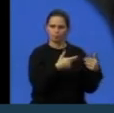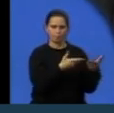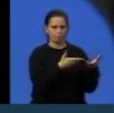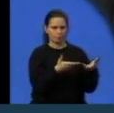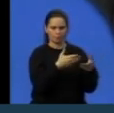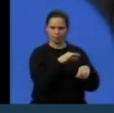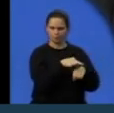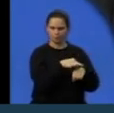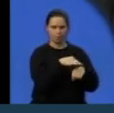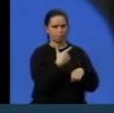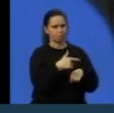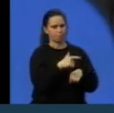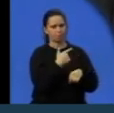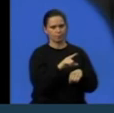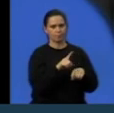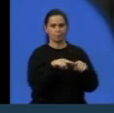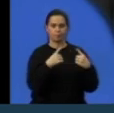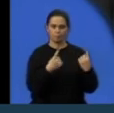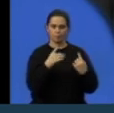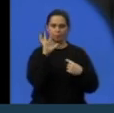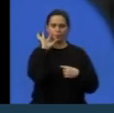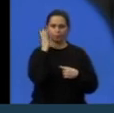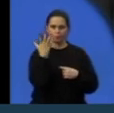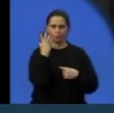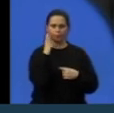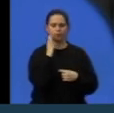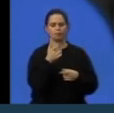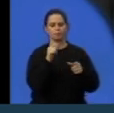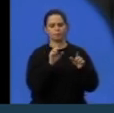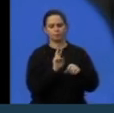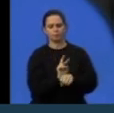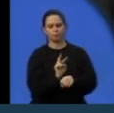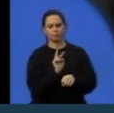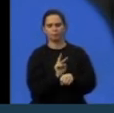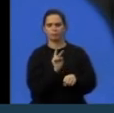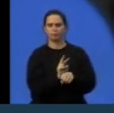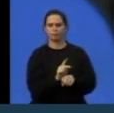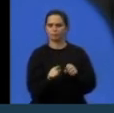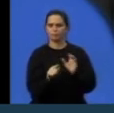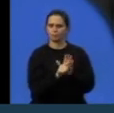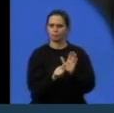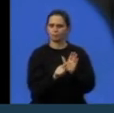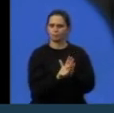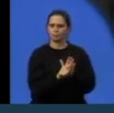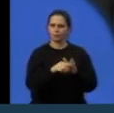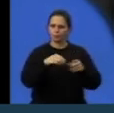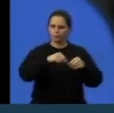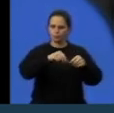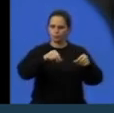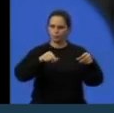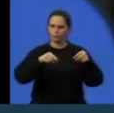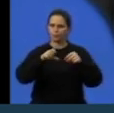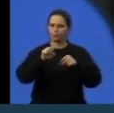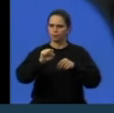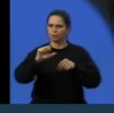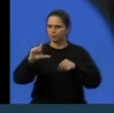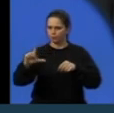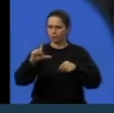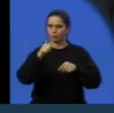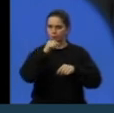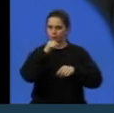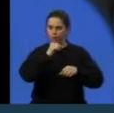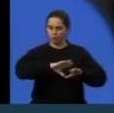suas carnes. E, portanto, elas eram conservadas no próprio na própria água